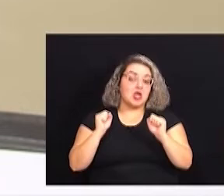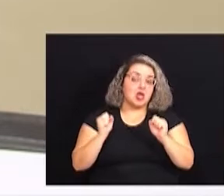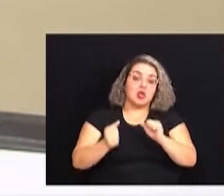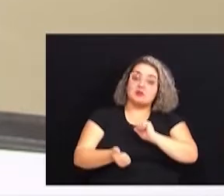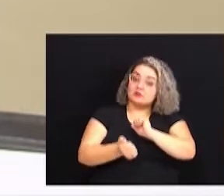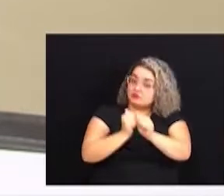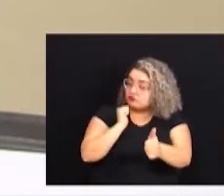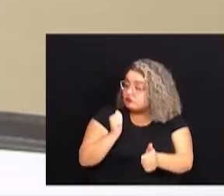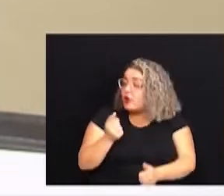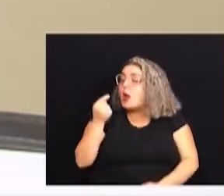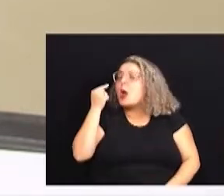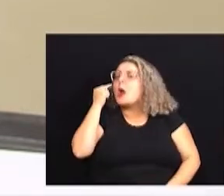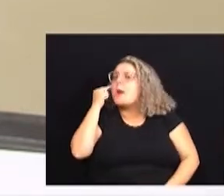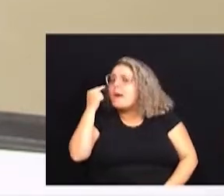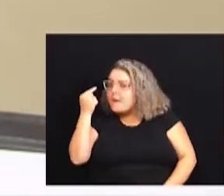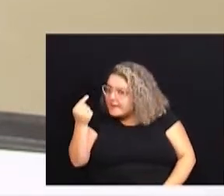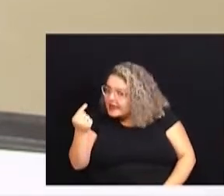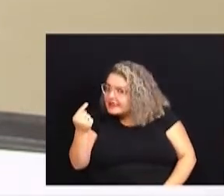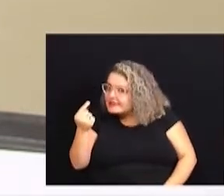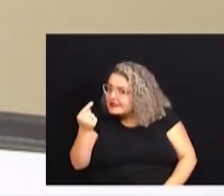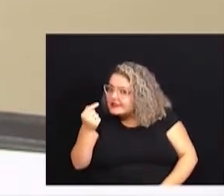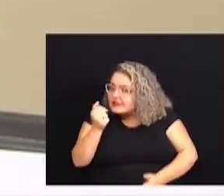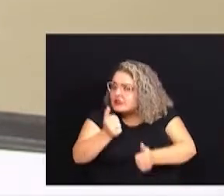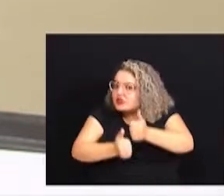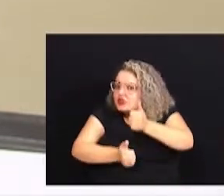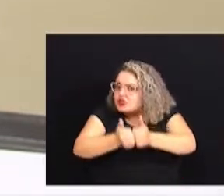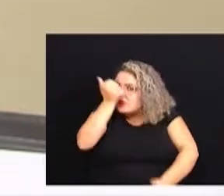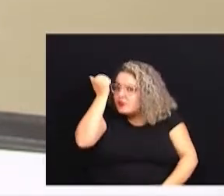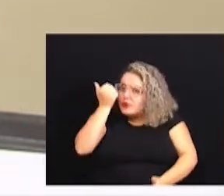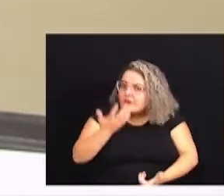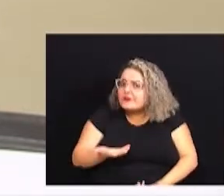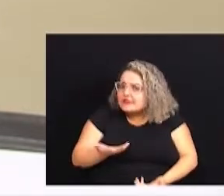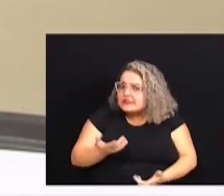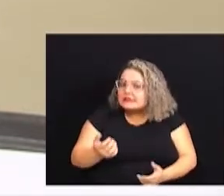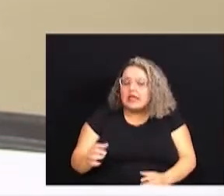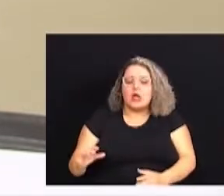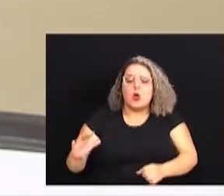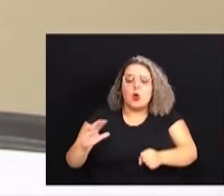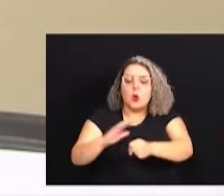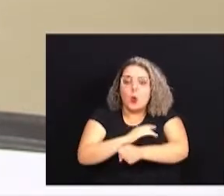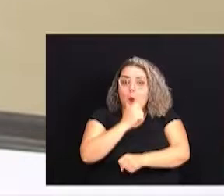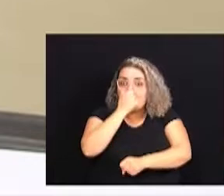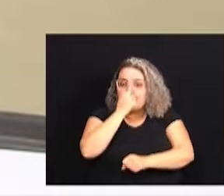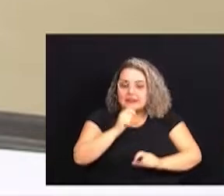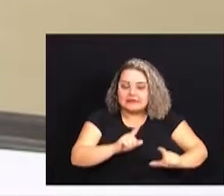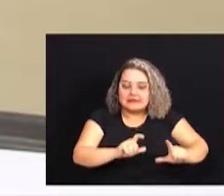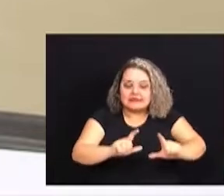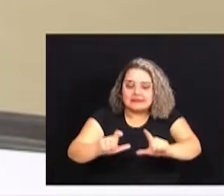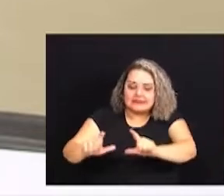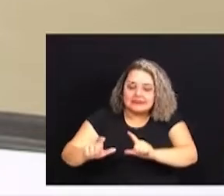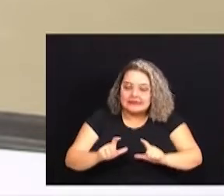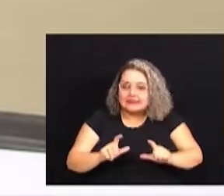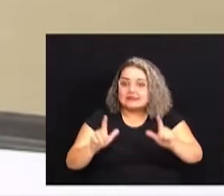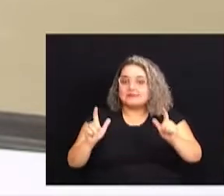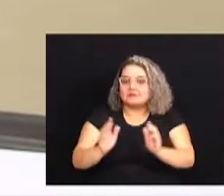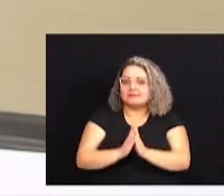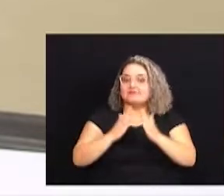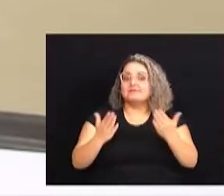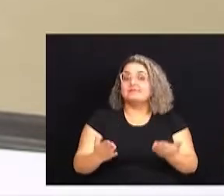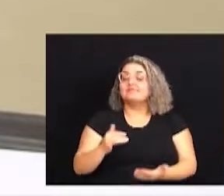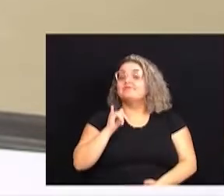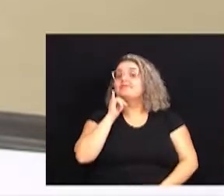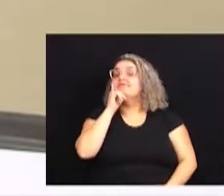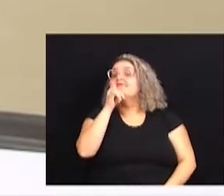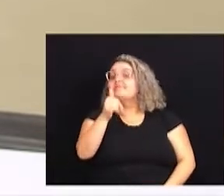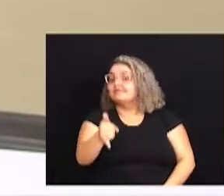futebolzinho, tá pensando em fazer o seu álbum de figurinhas e completar o seu? Então, deixa eu te